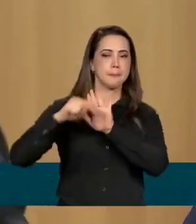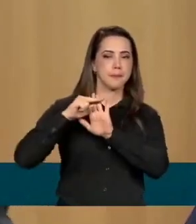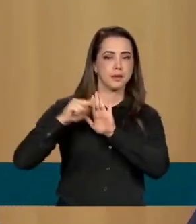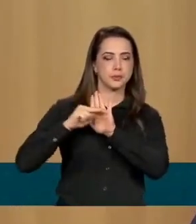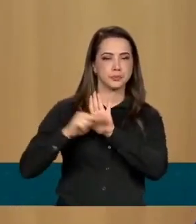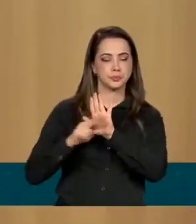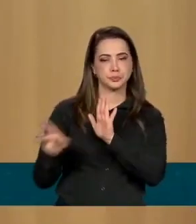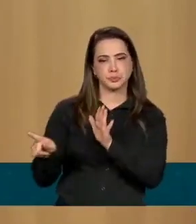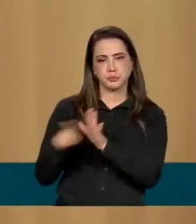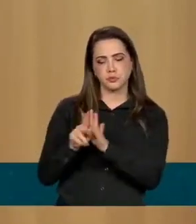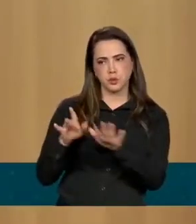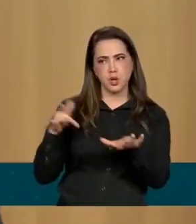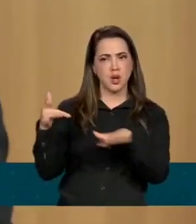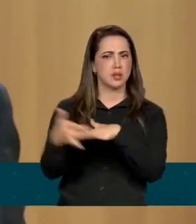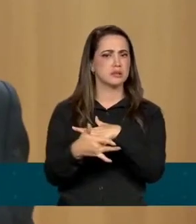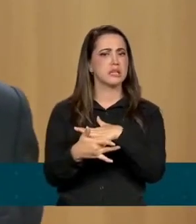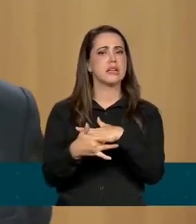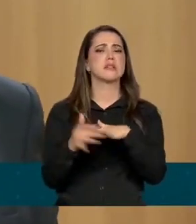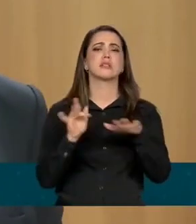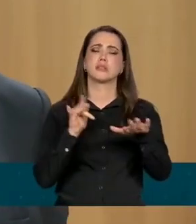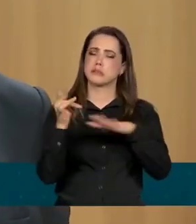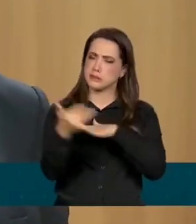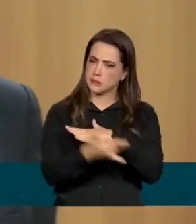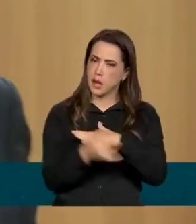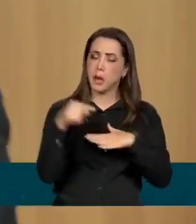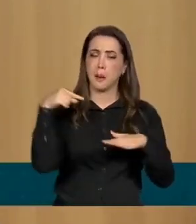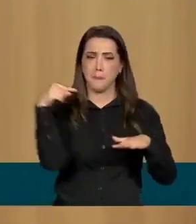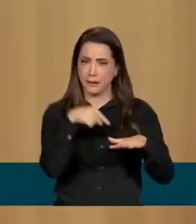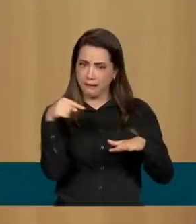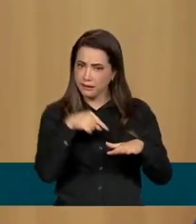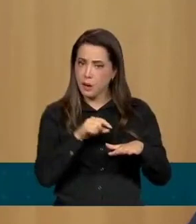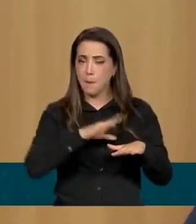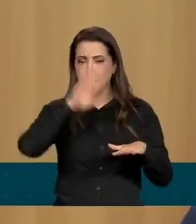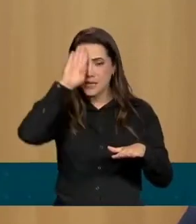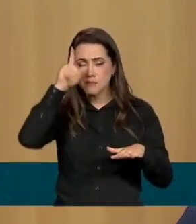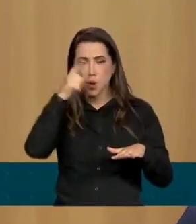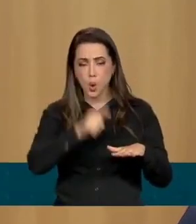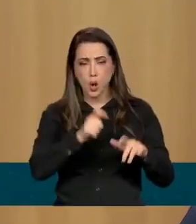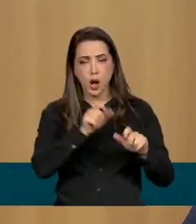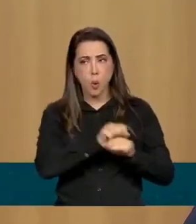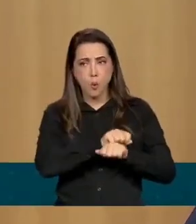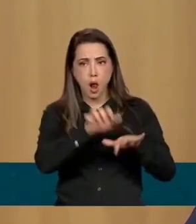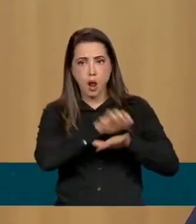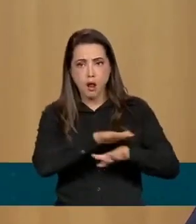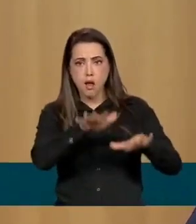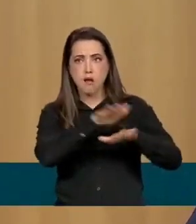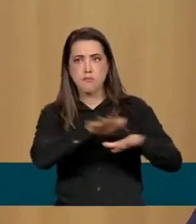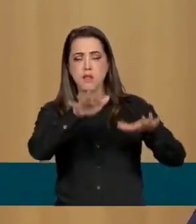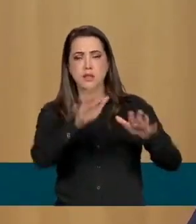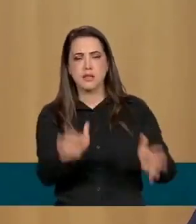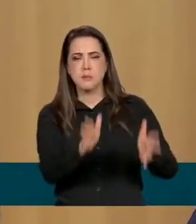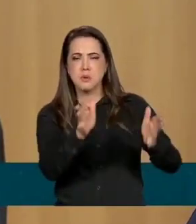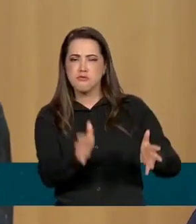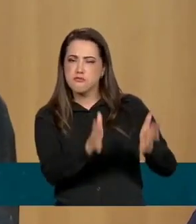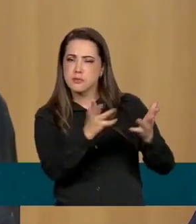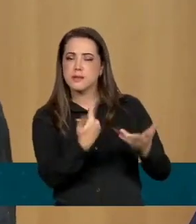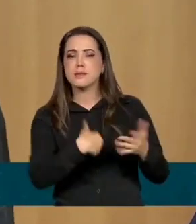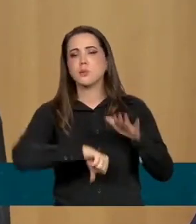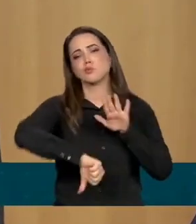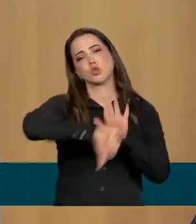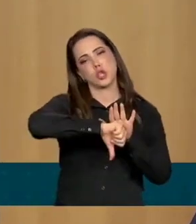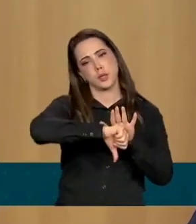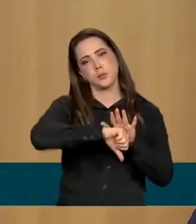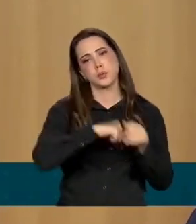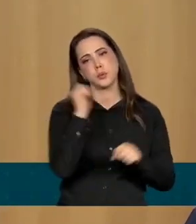normatividade para as redes sociais, que são o principal vetor hoje que está estimulando essa movimentação ilegal e criminosa no